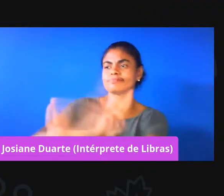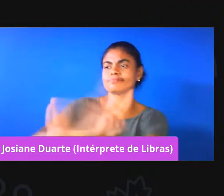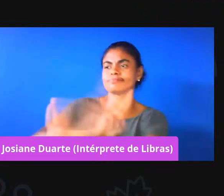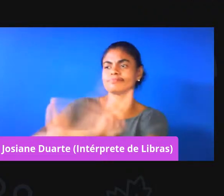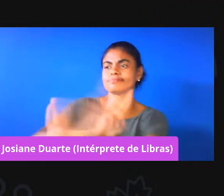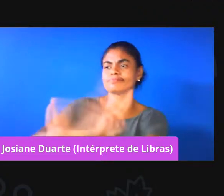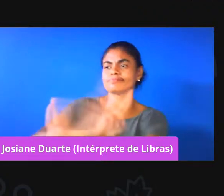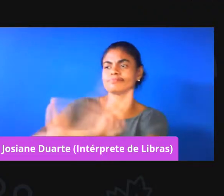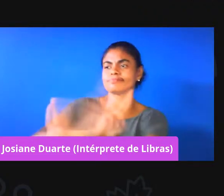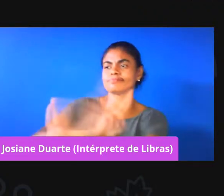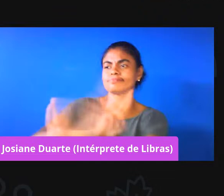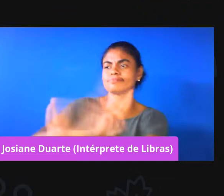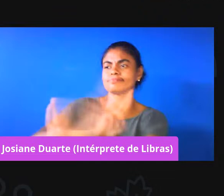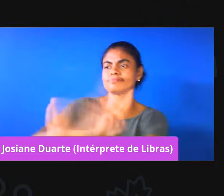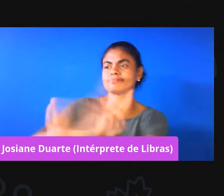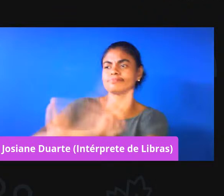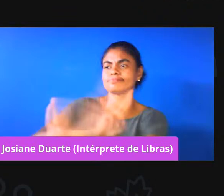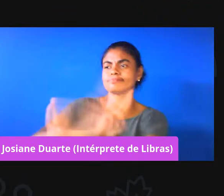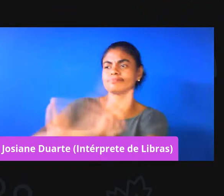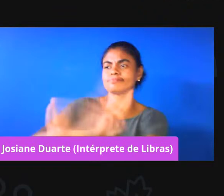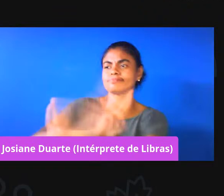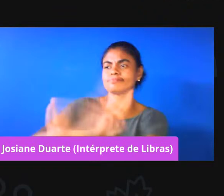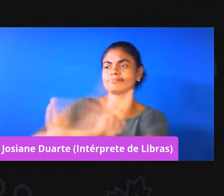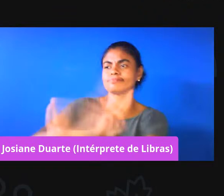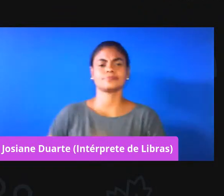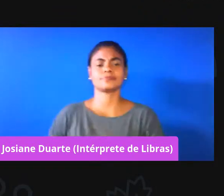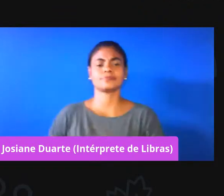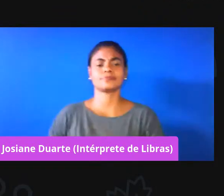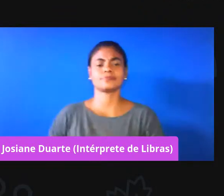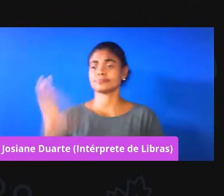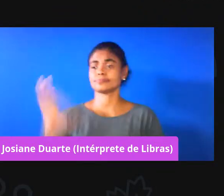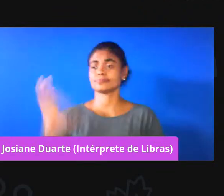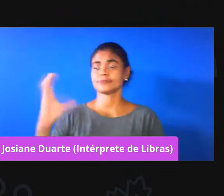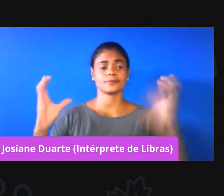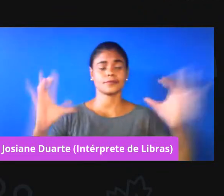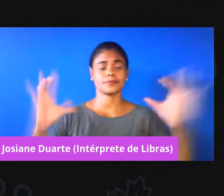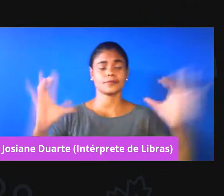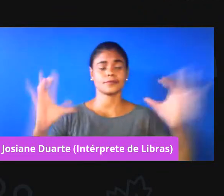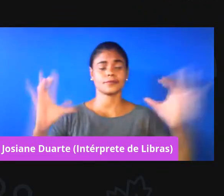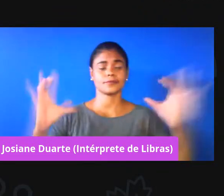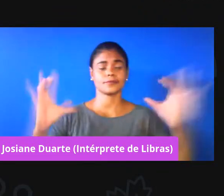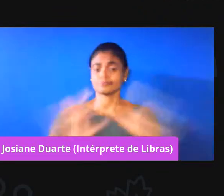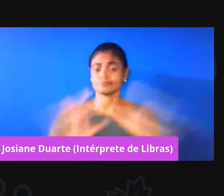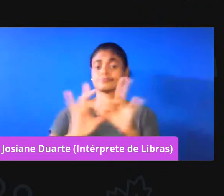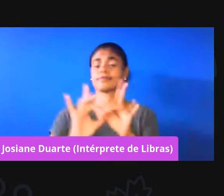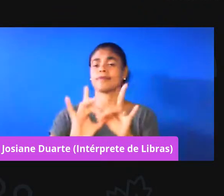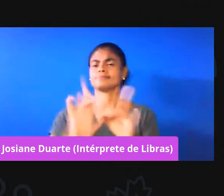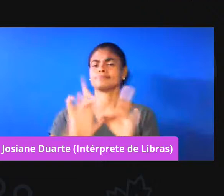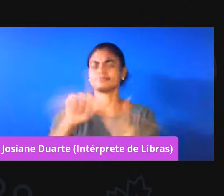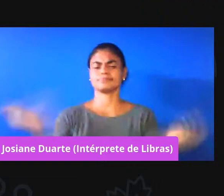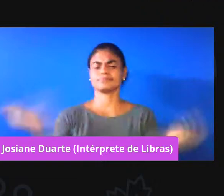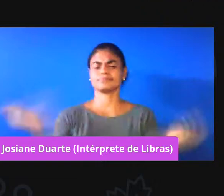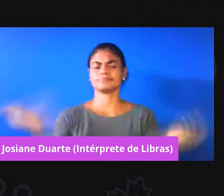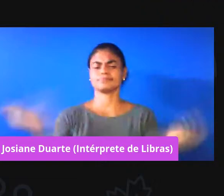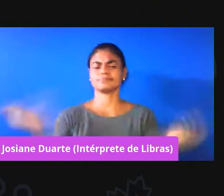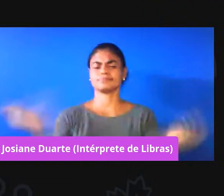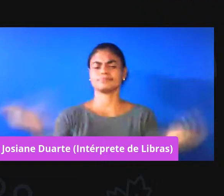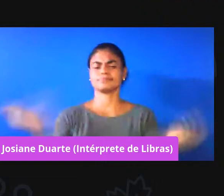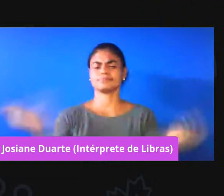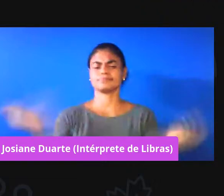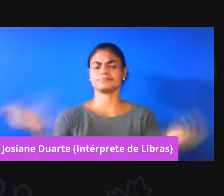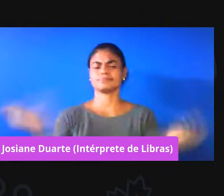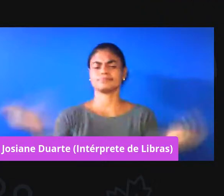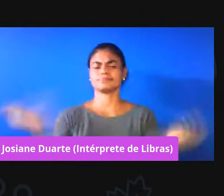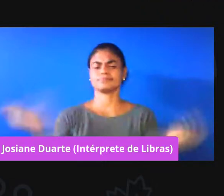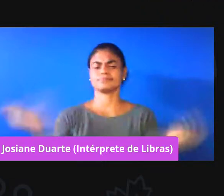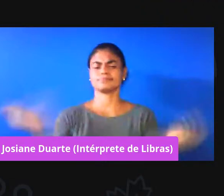ciências, a sociolinguística, a etnolinguística e a dialetologia, é que nos permite analisar a linguagem dos autores, vendo-os os aspectos